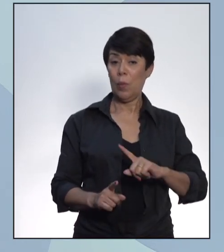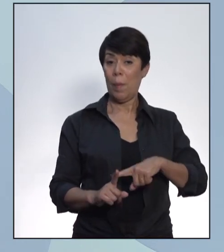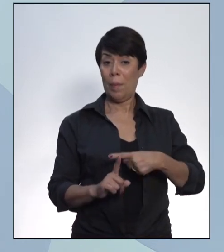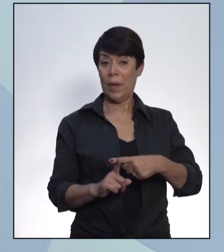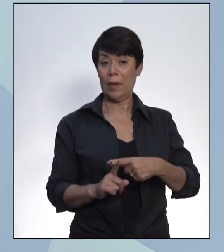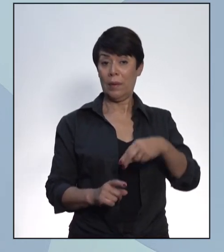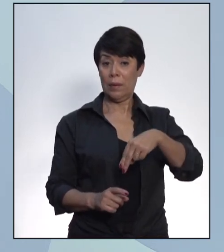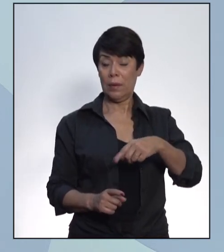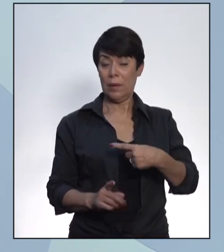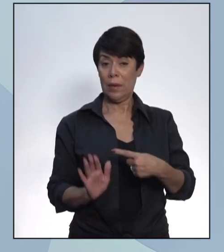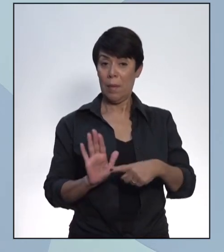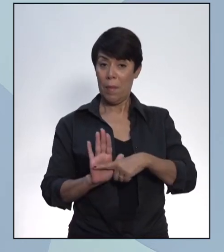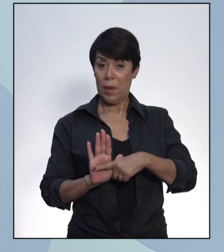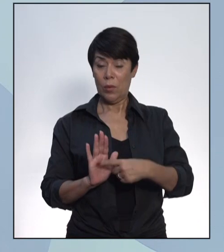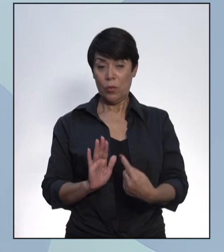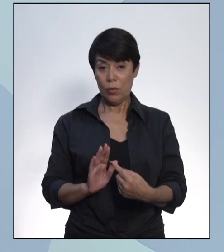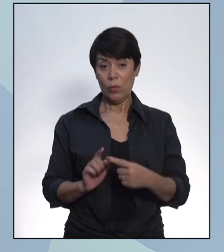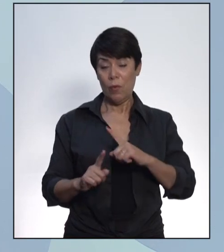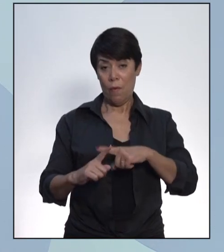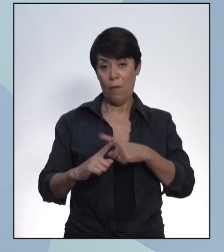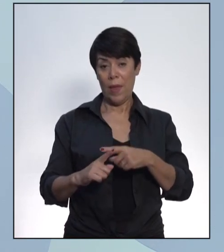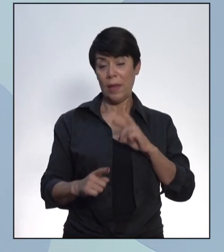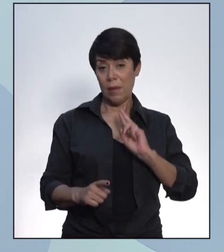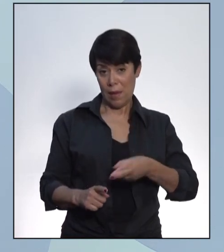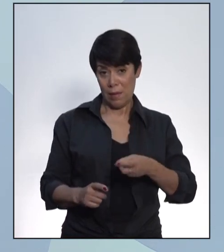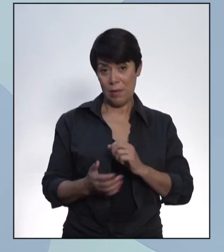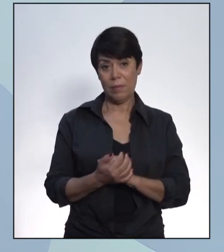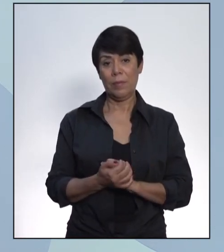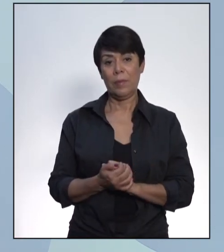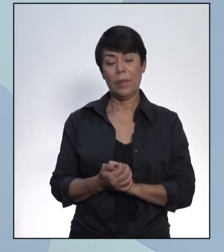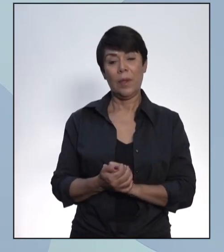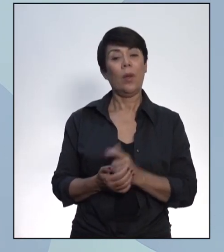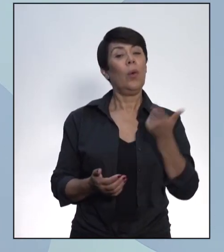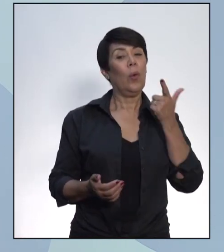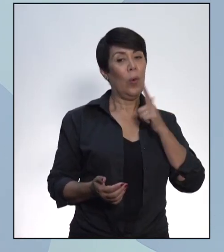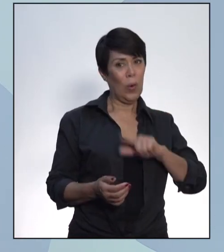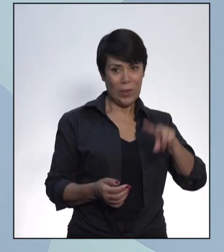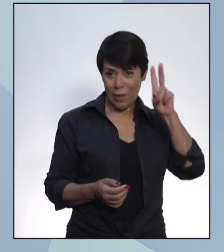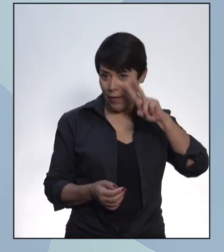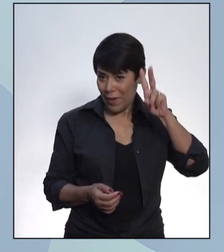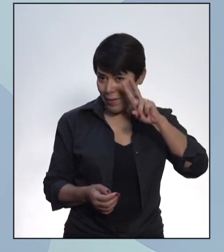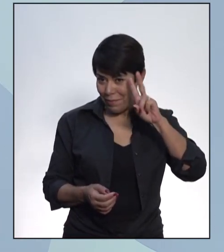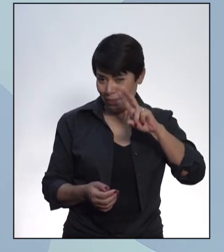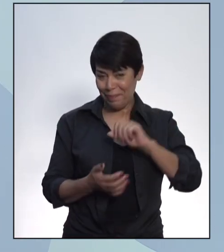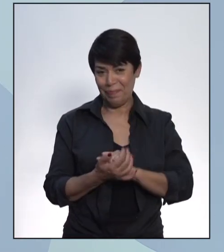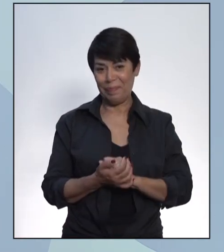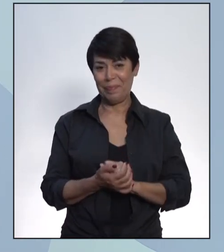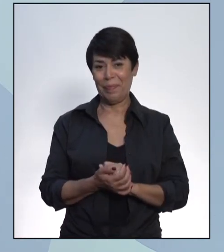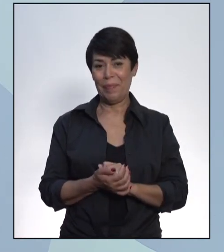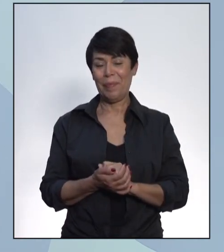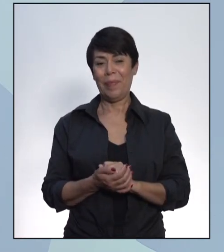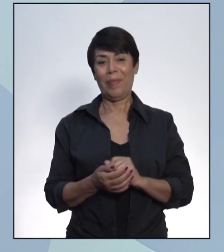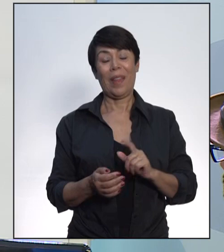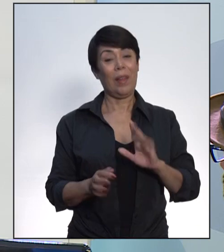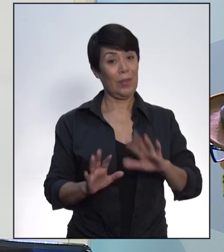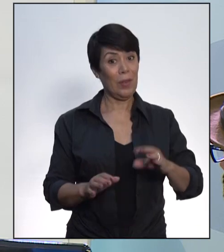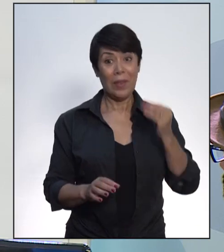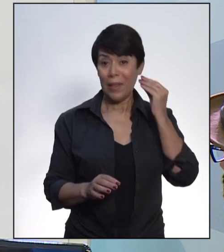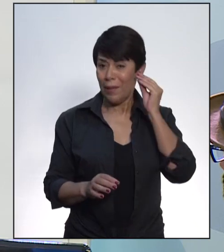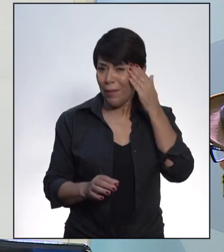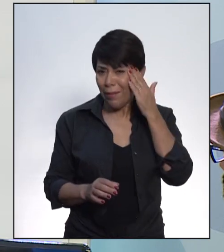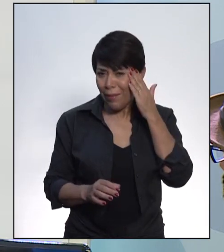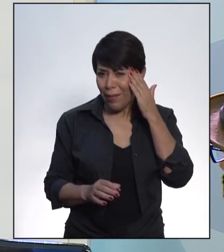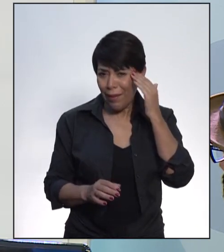1 vezes a razão. De novo, vamos recapitular. Vamos voltar aí o disco e tentar